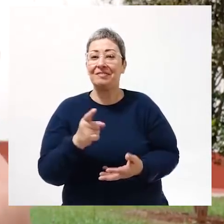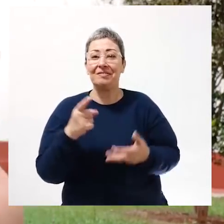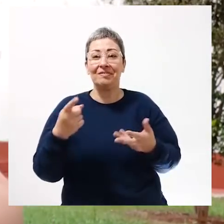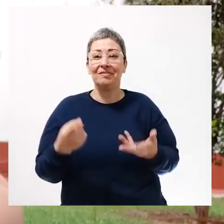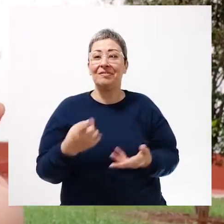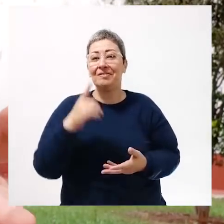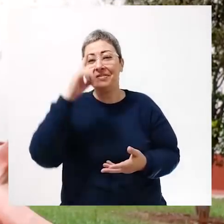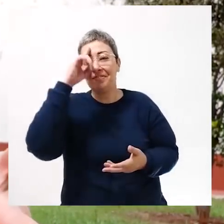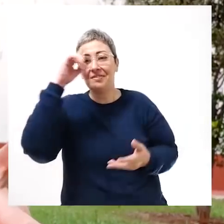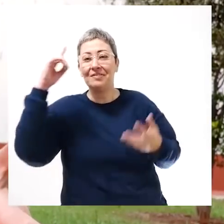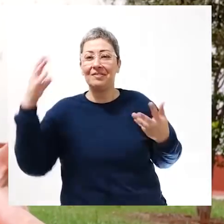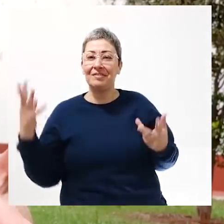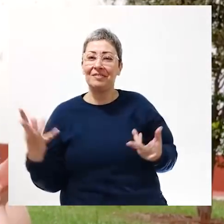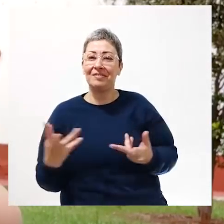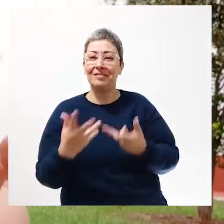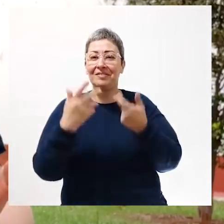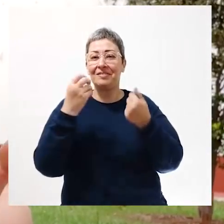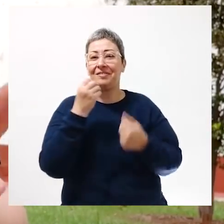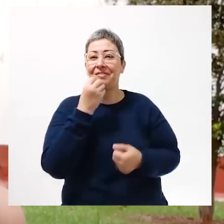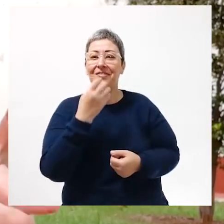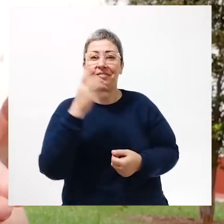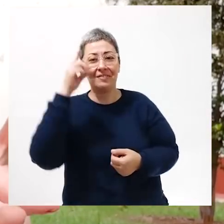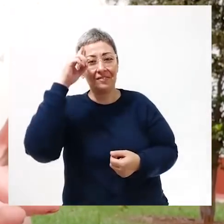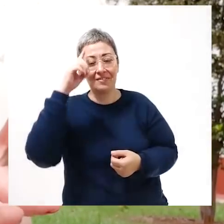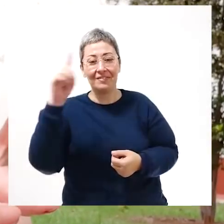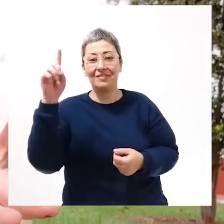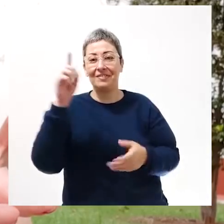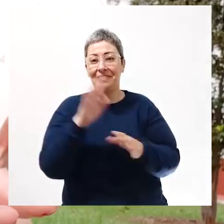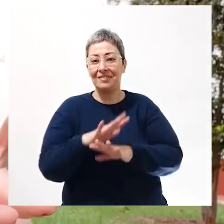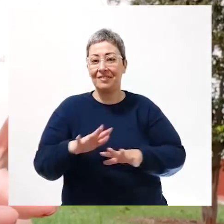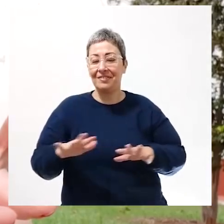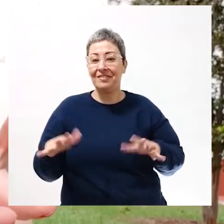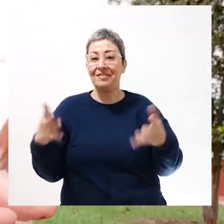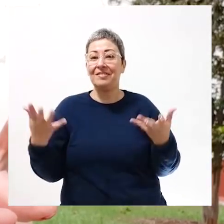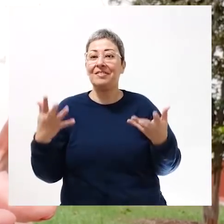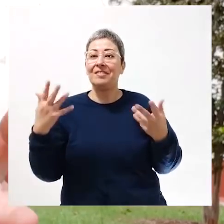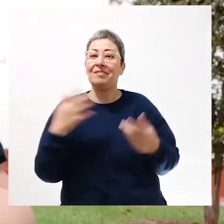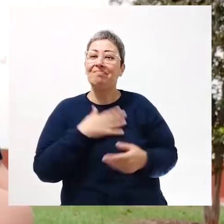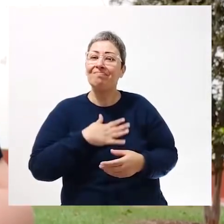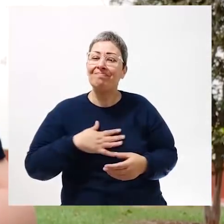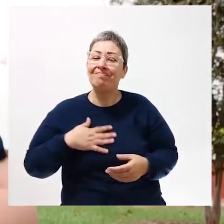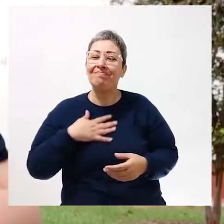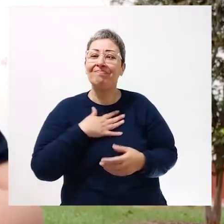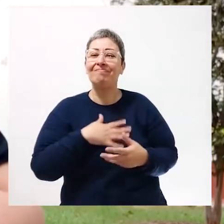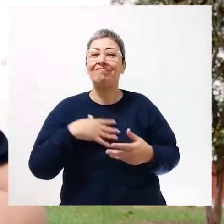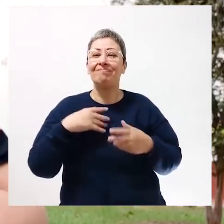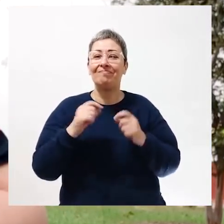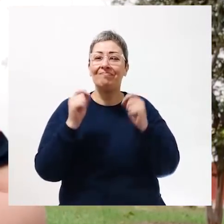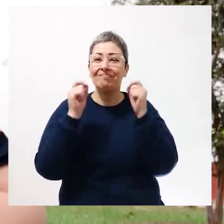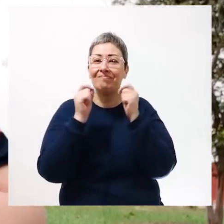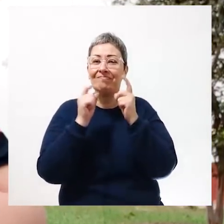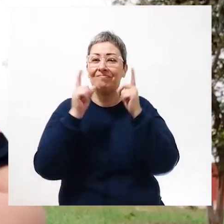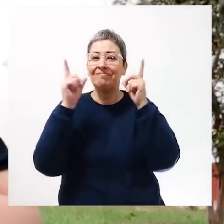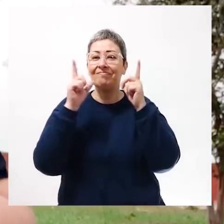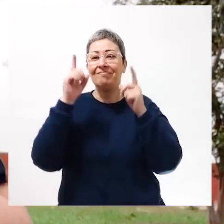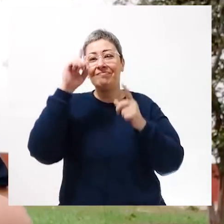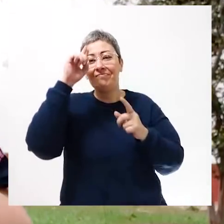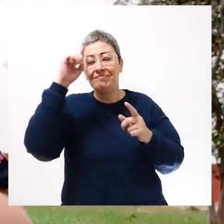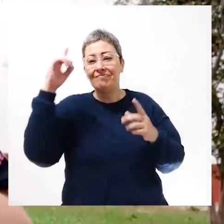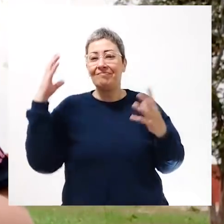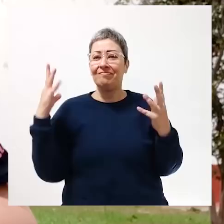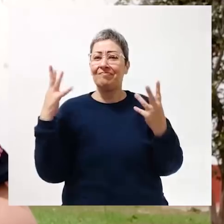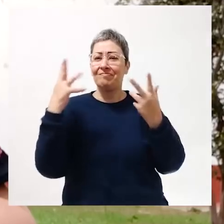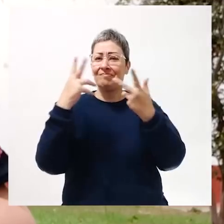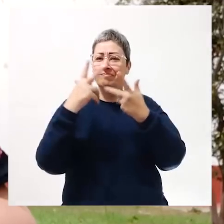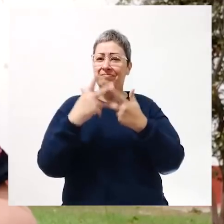fim! Nesse dia maravilhoso, bom dia, crianças! Que delícia acordar num dia